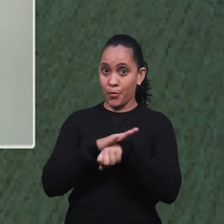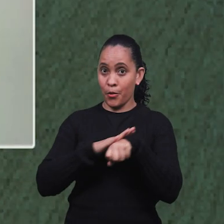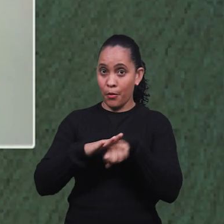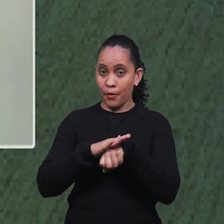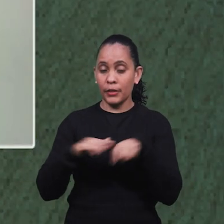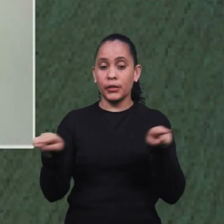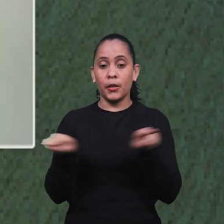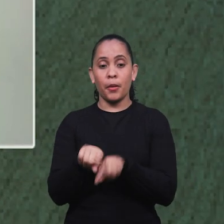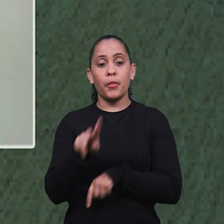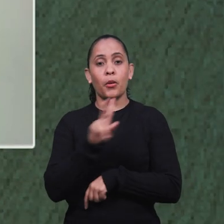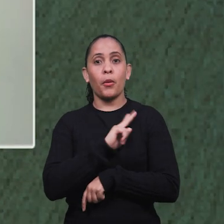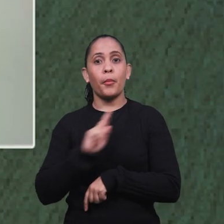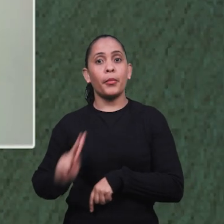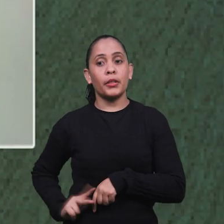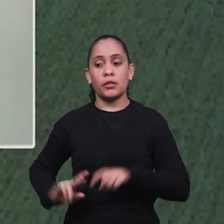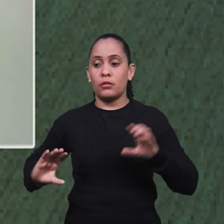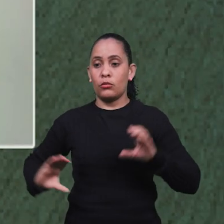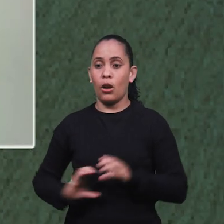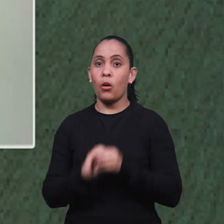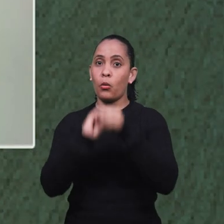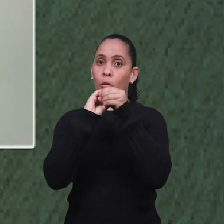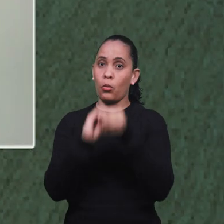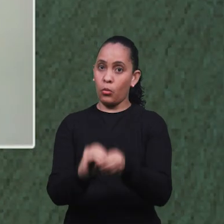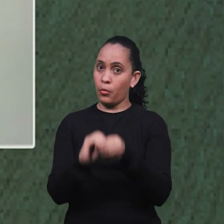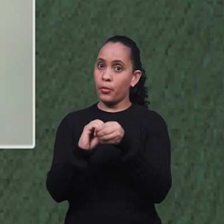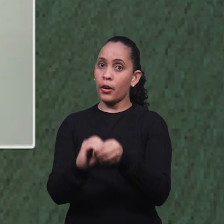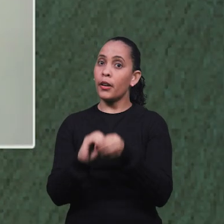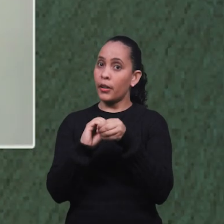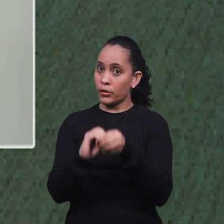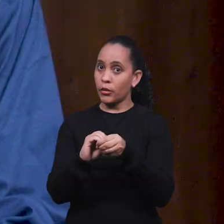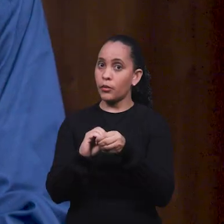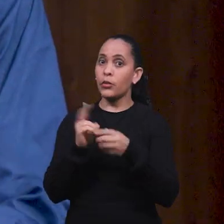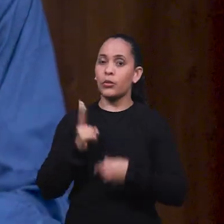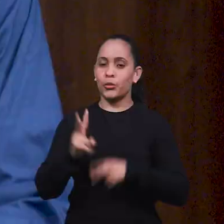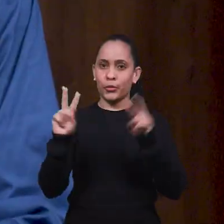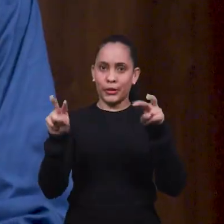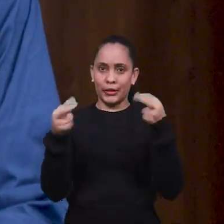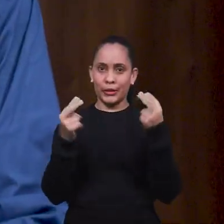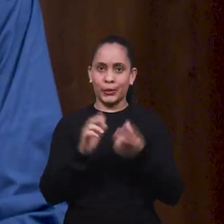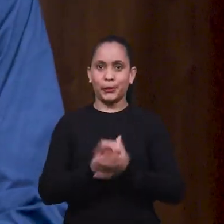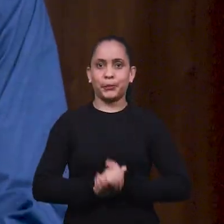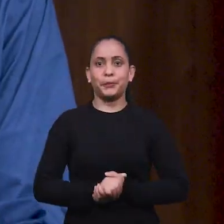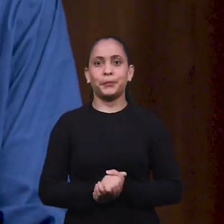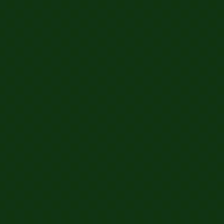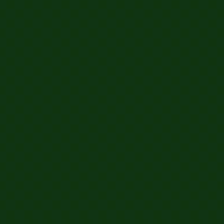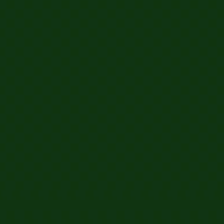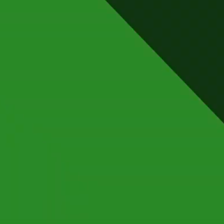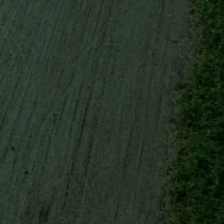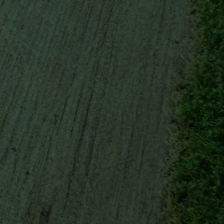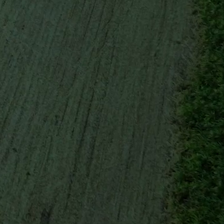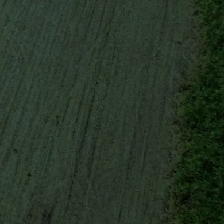uma conversa com o presidente de uma cooperativa. Continue nos assistindo.